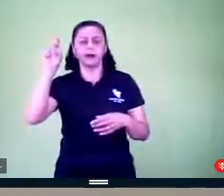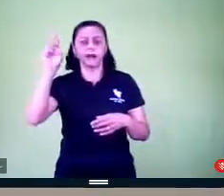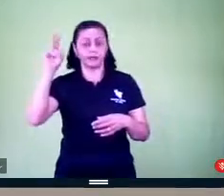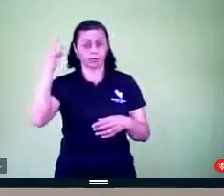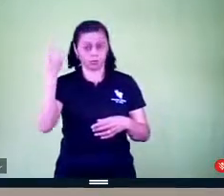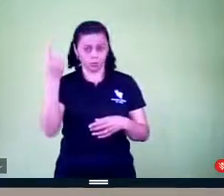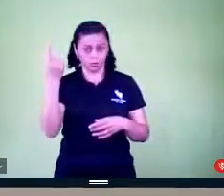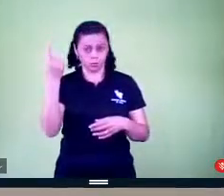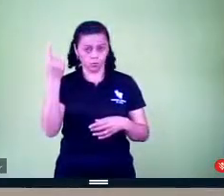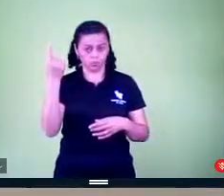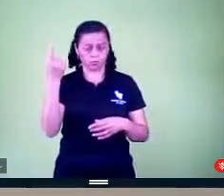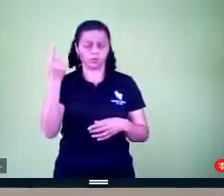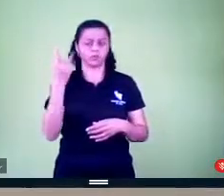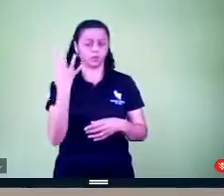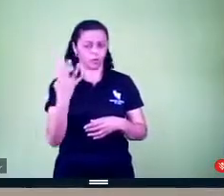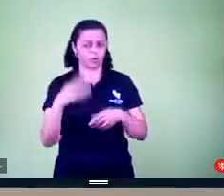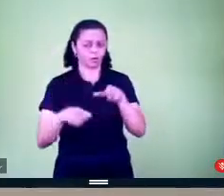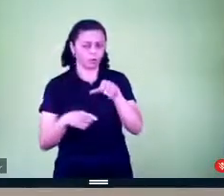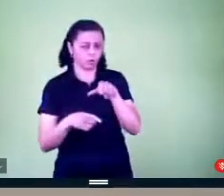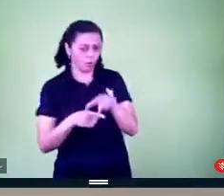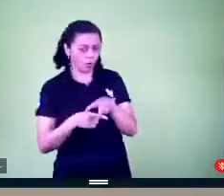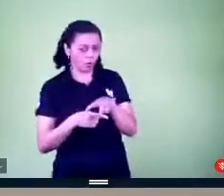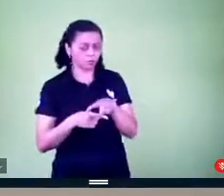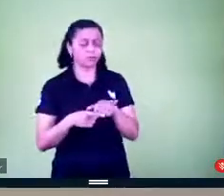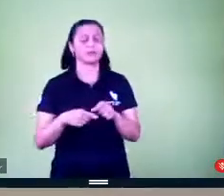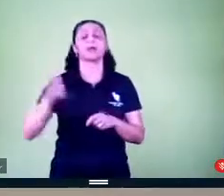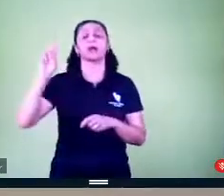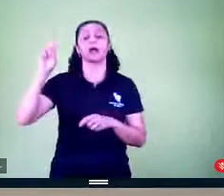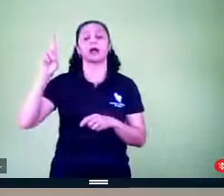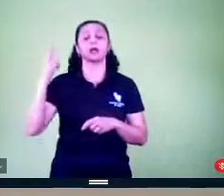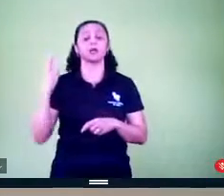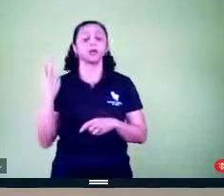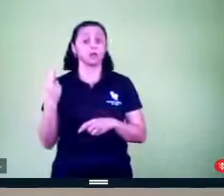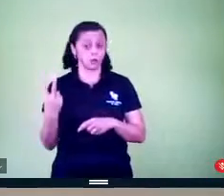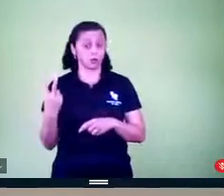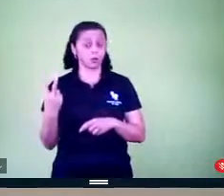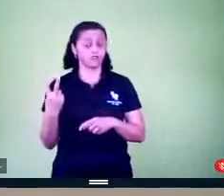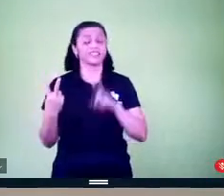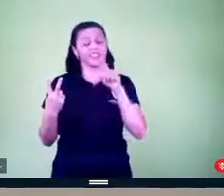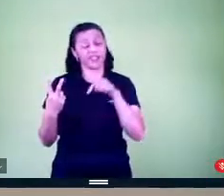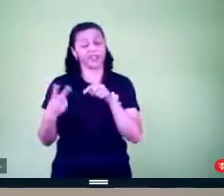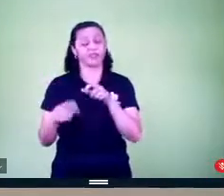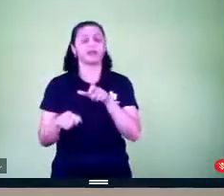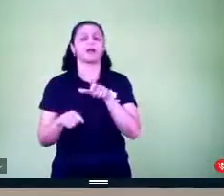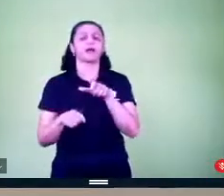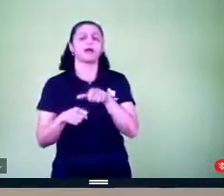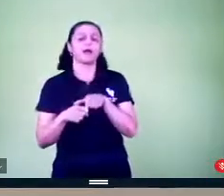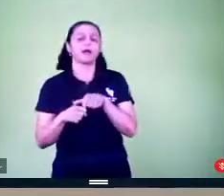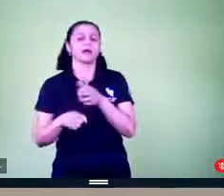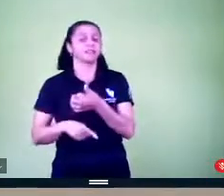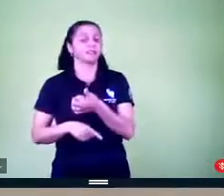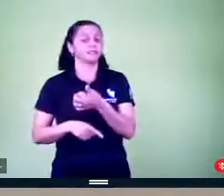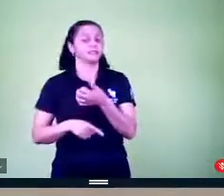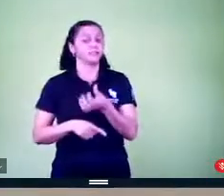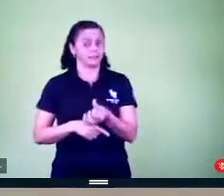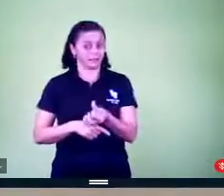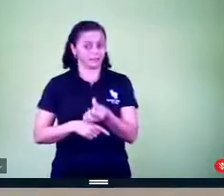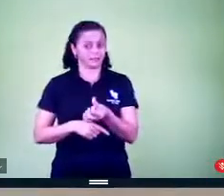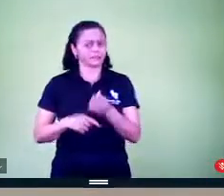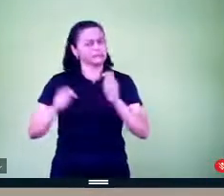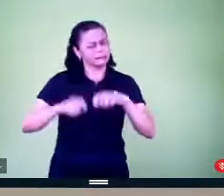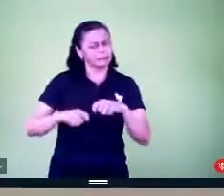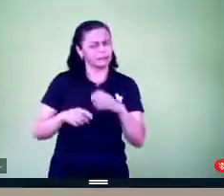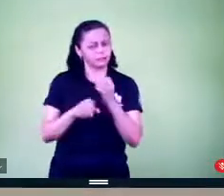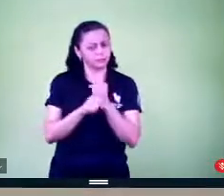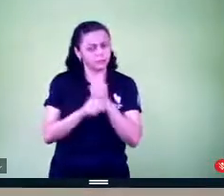por R2, que neste caso vale 16 ohms. Eu consigo saber de forma rápida ou tenho que fazer análise completa de circuitos